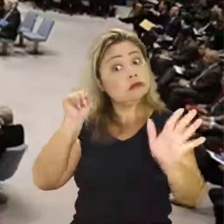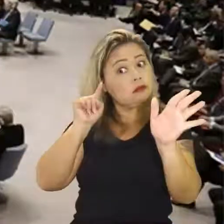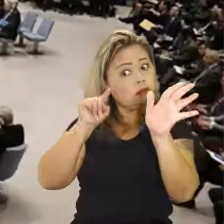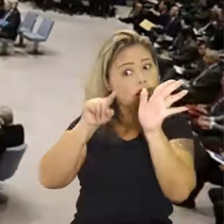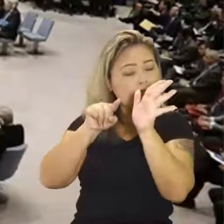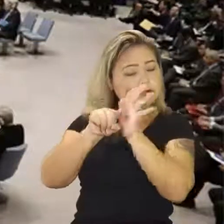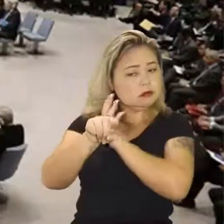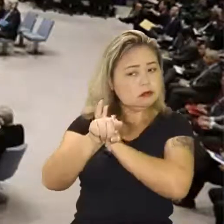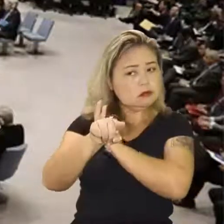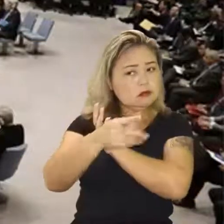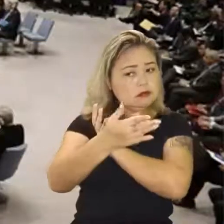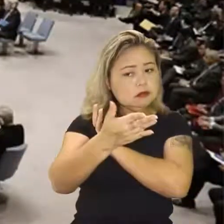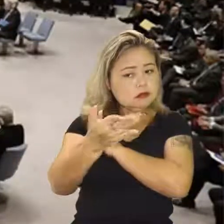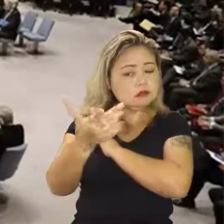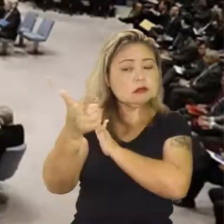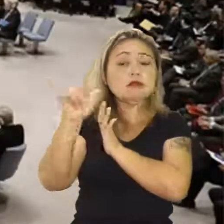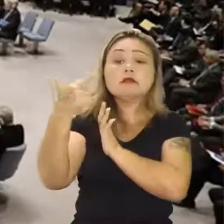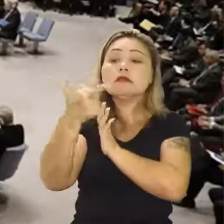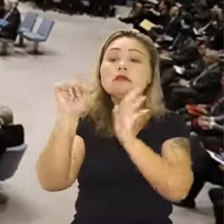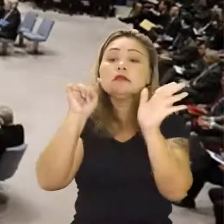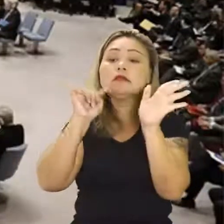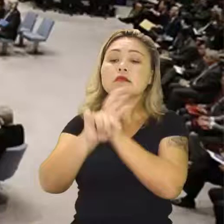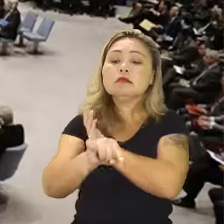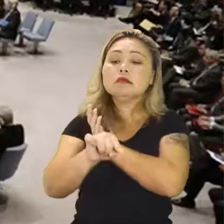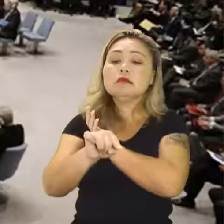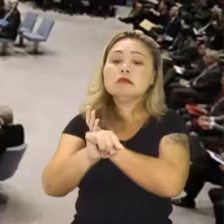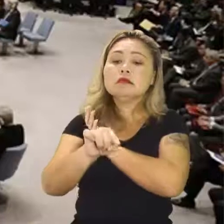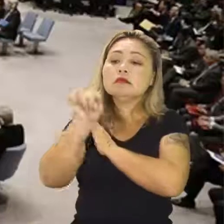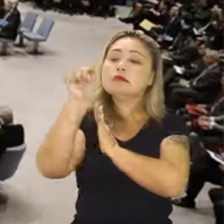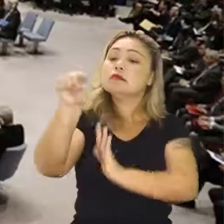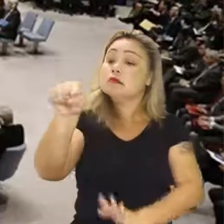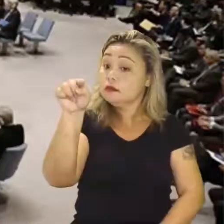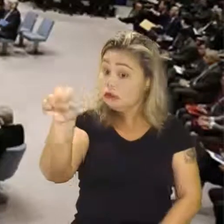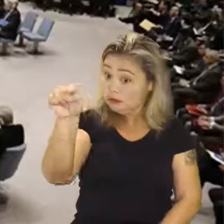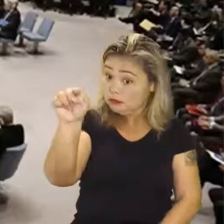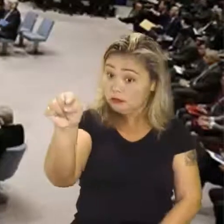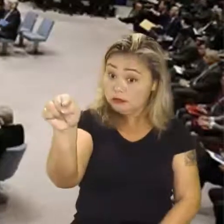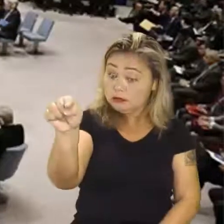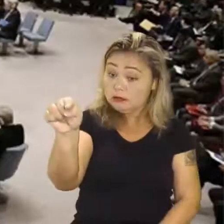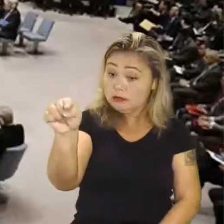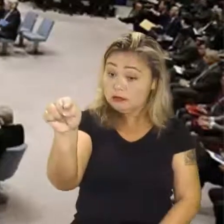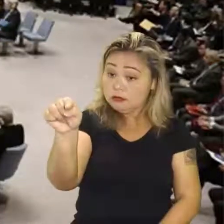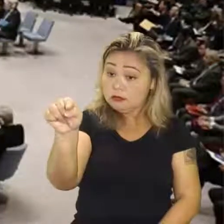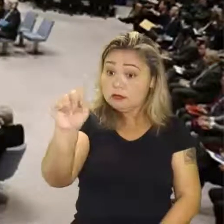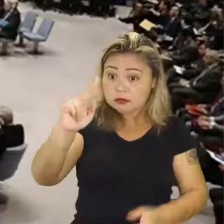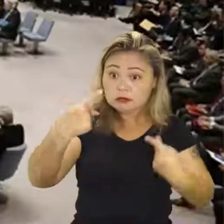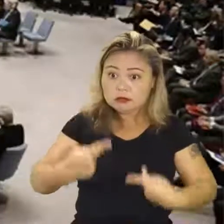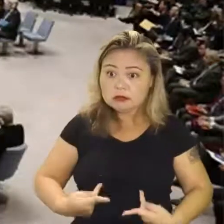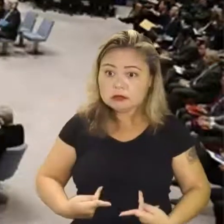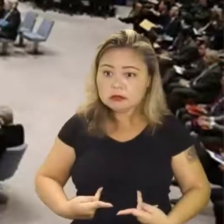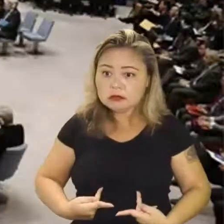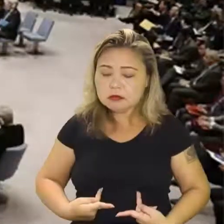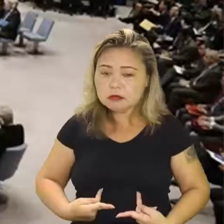que eu faço, a segunda pergunta que eu faço. Você é humano?